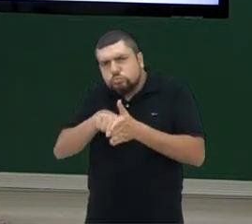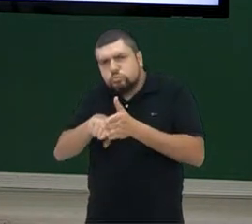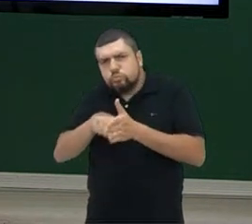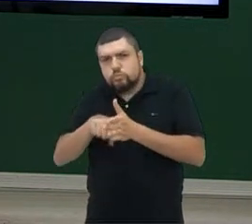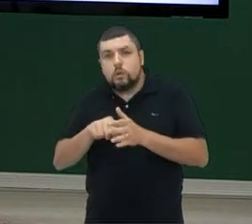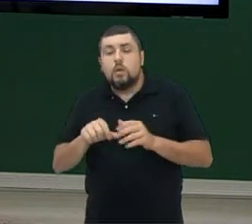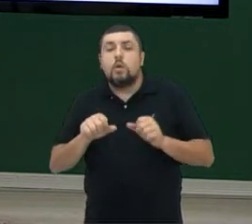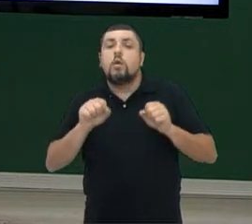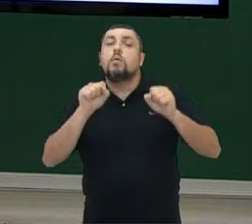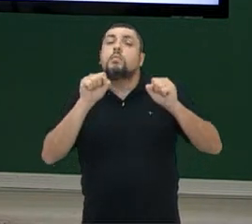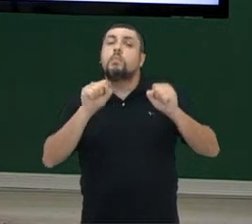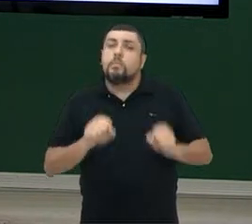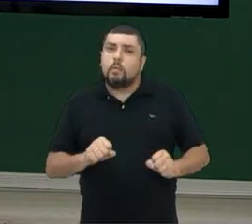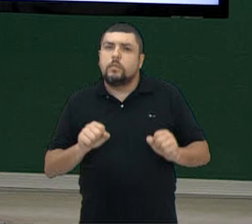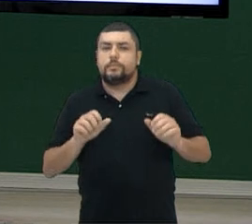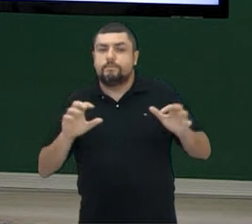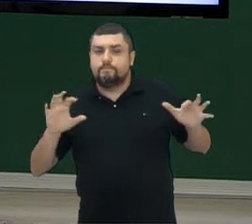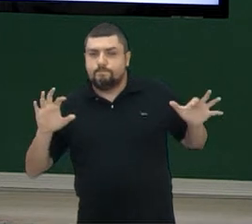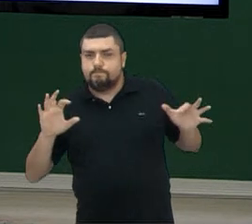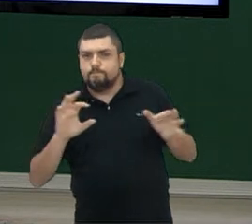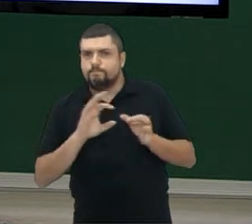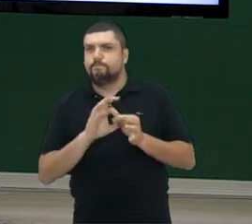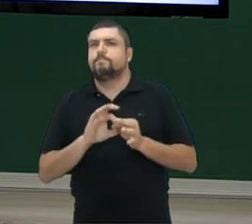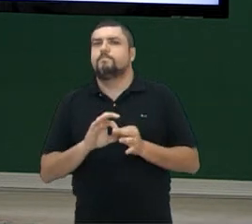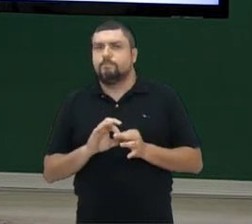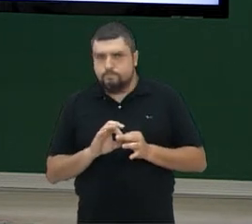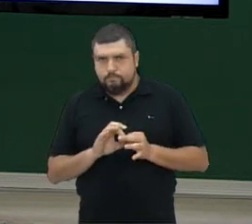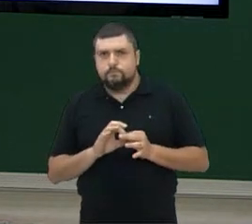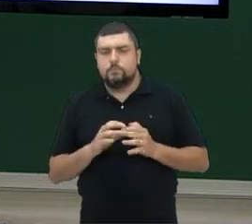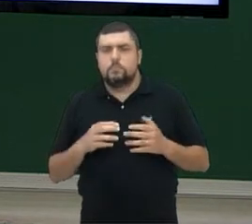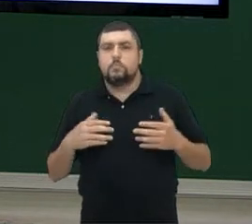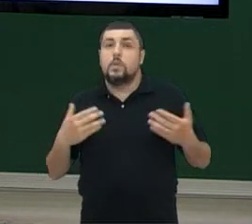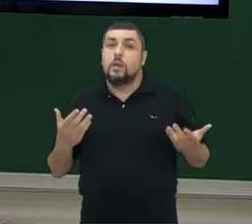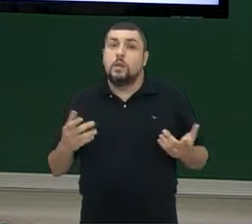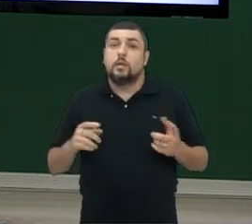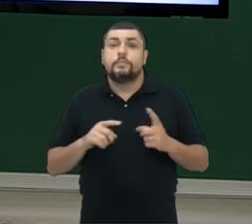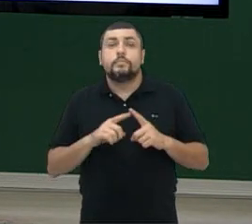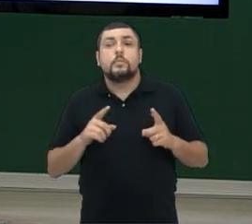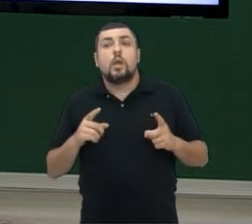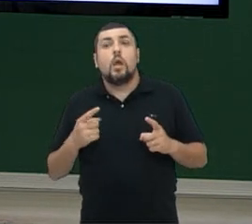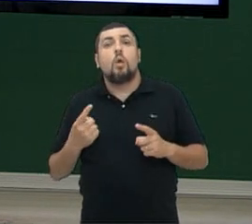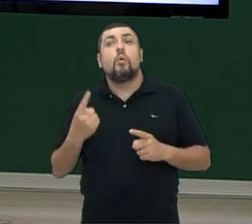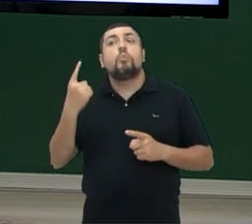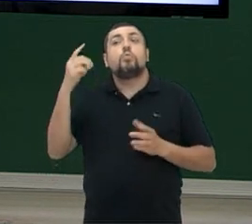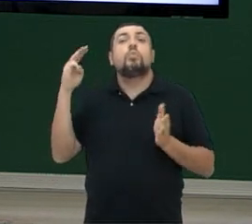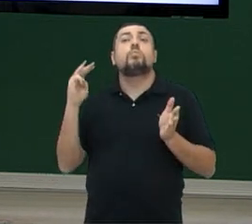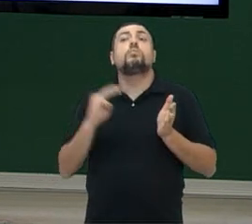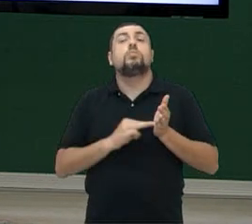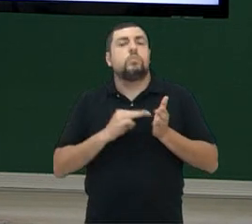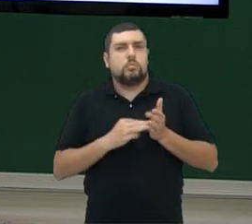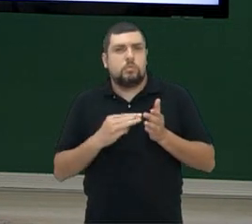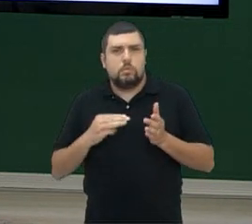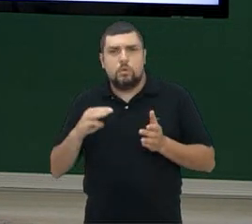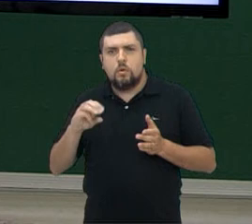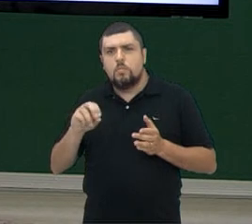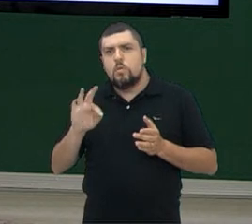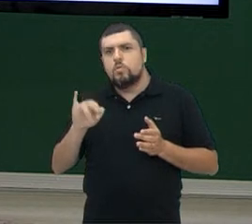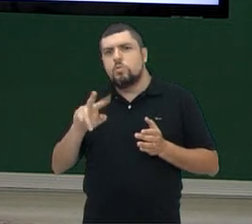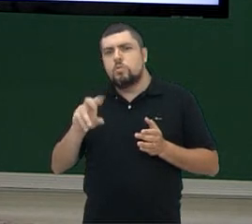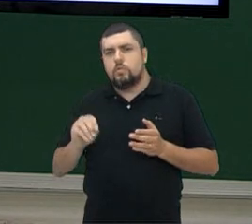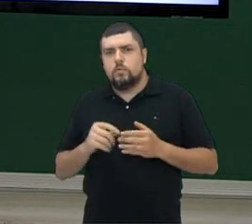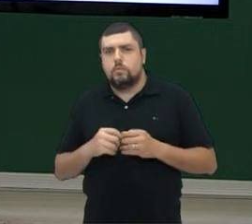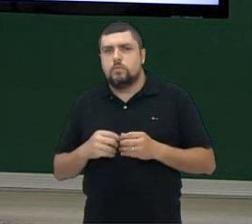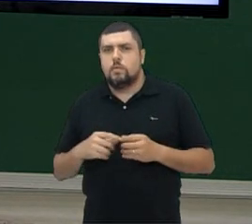pode ter uma relação, né? A questão na história é não procurar um motivo só. Olha, o motivo foi... Nós trouxemos